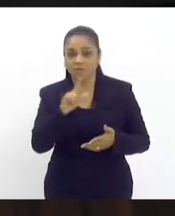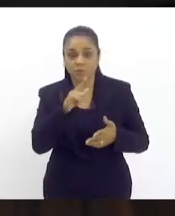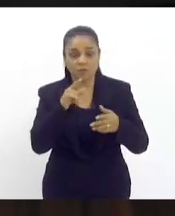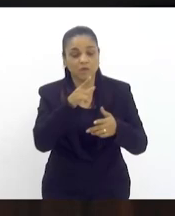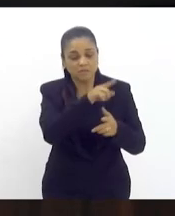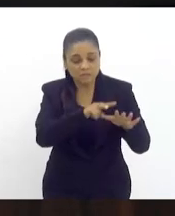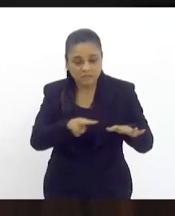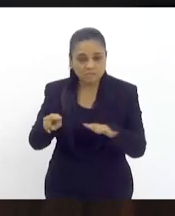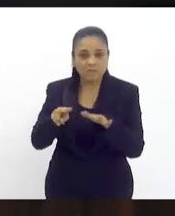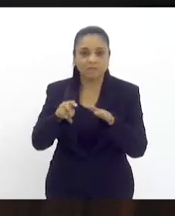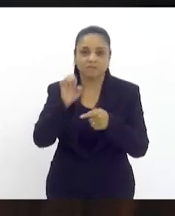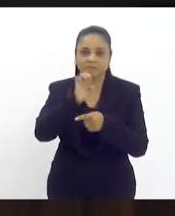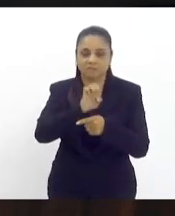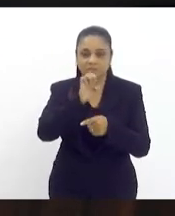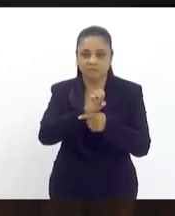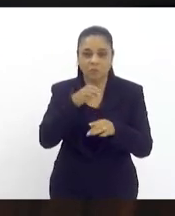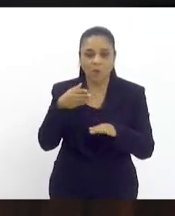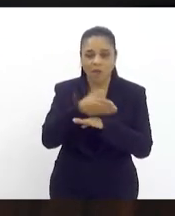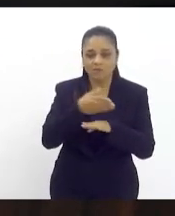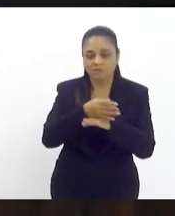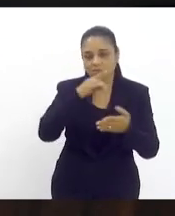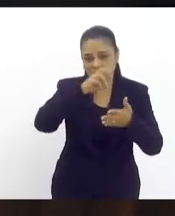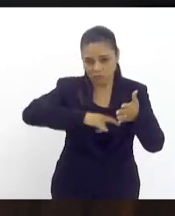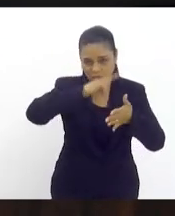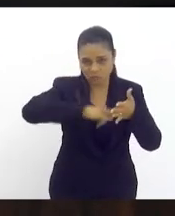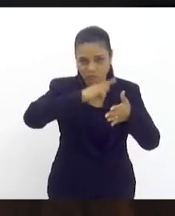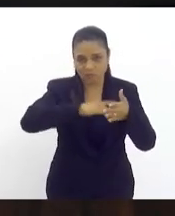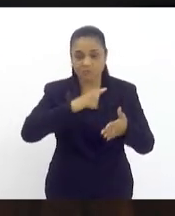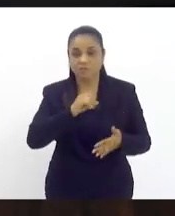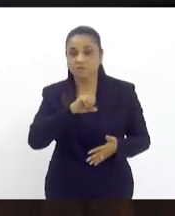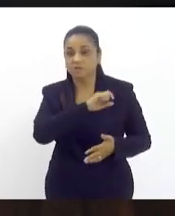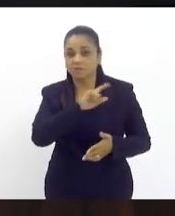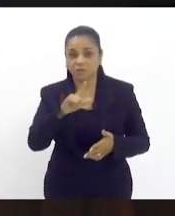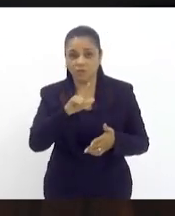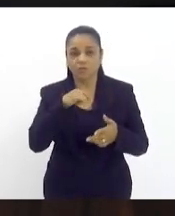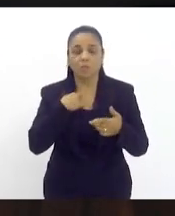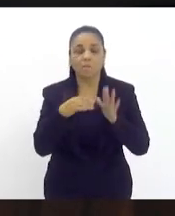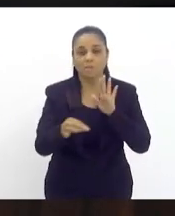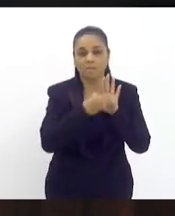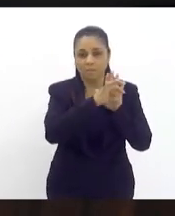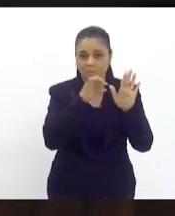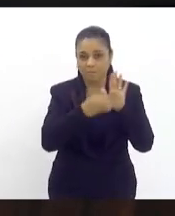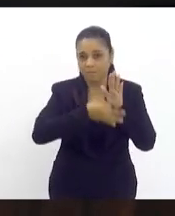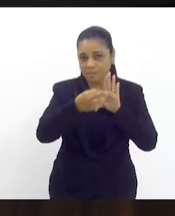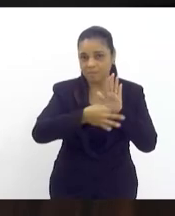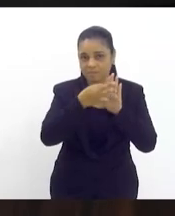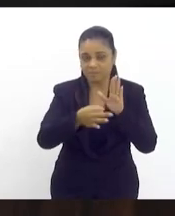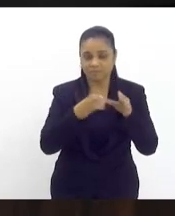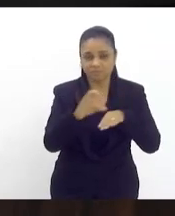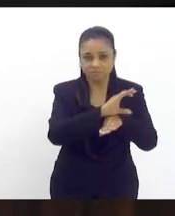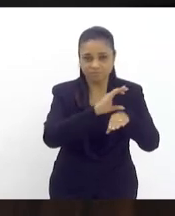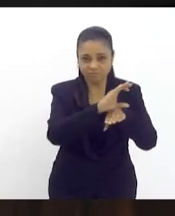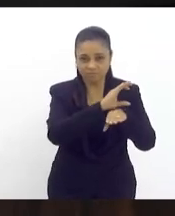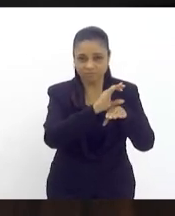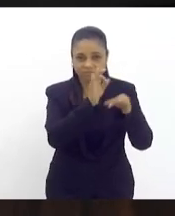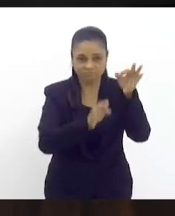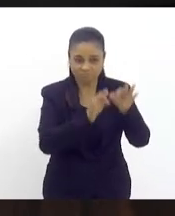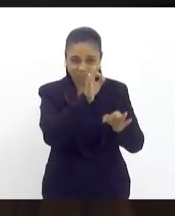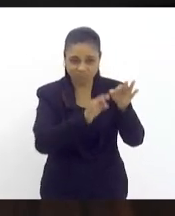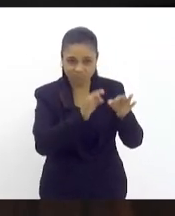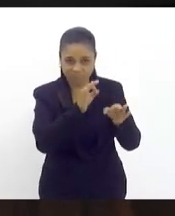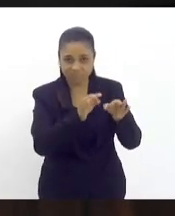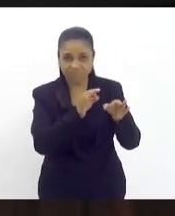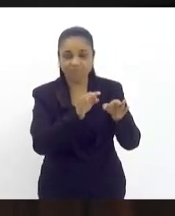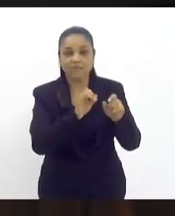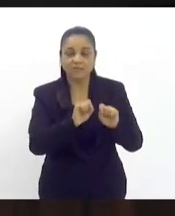semana Estadual do acesso a documentação civil pendendo de pareceres da comissão das comissões de condições de justiça